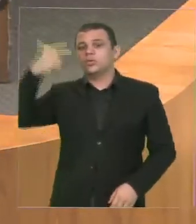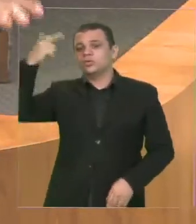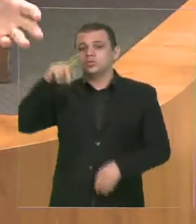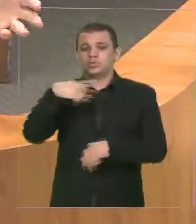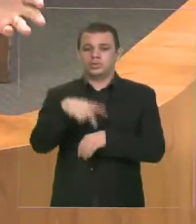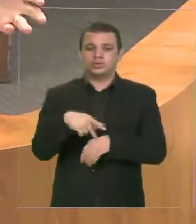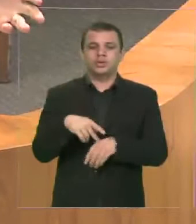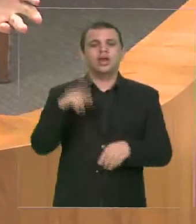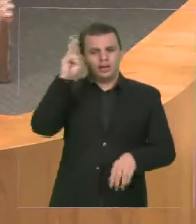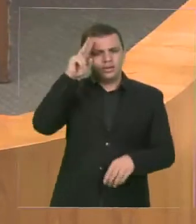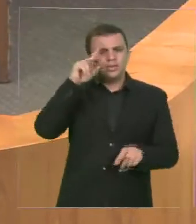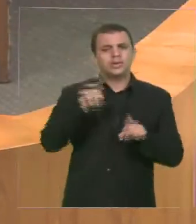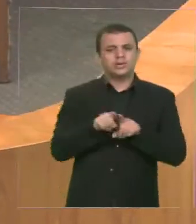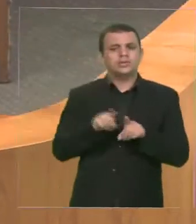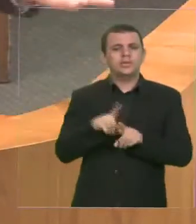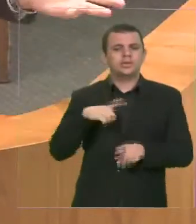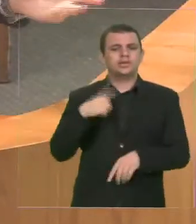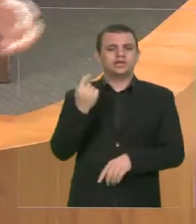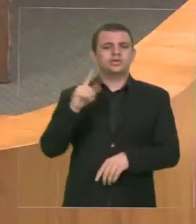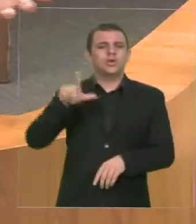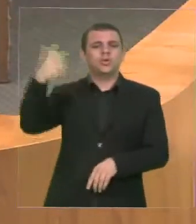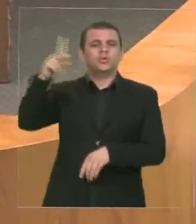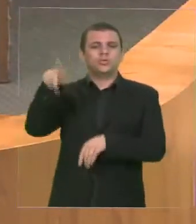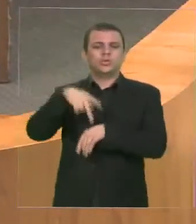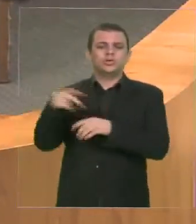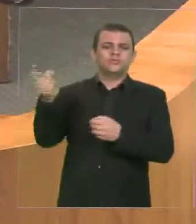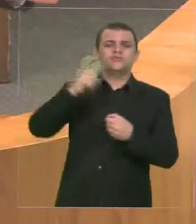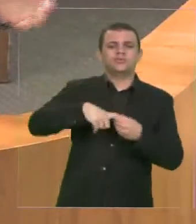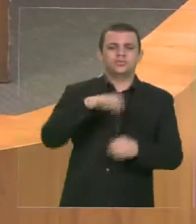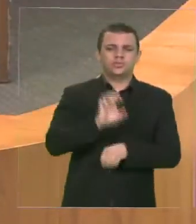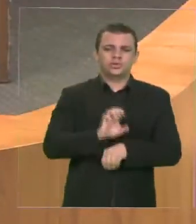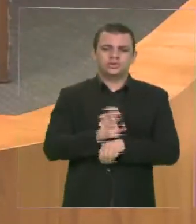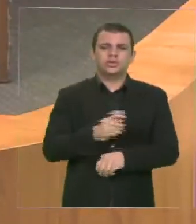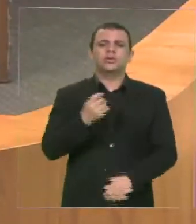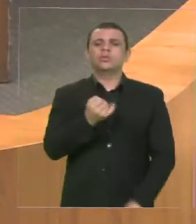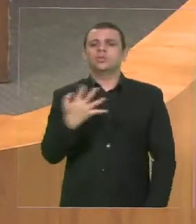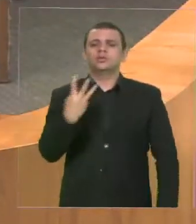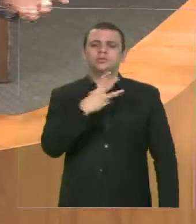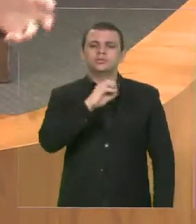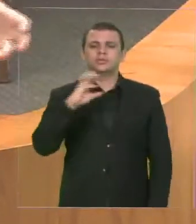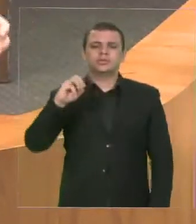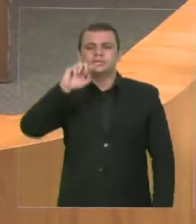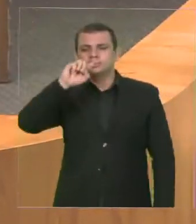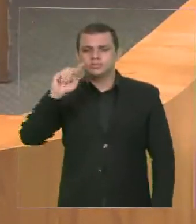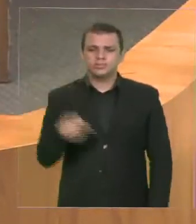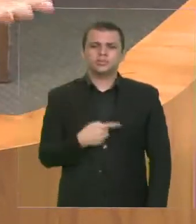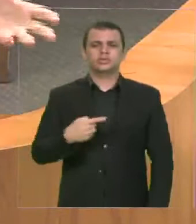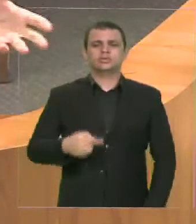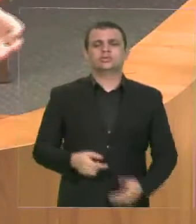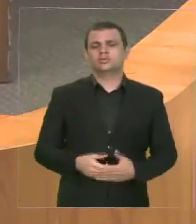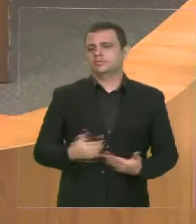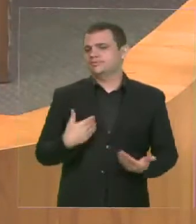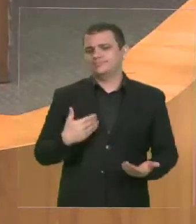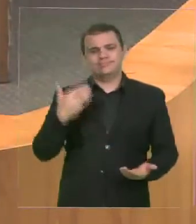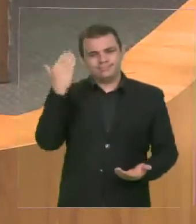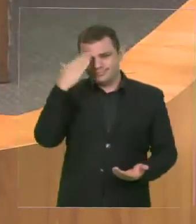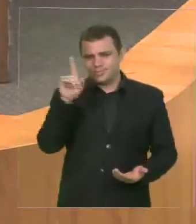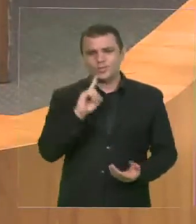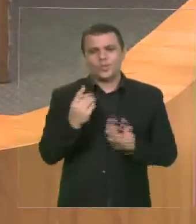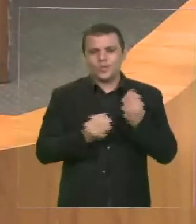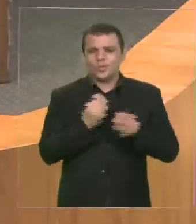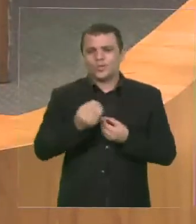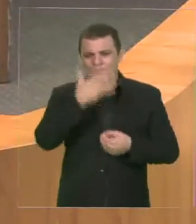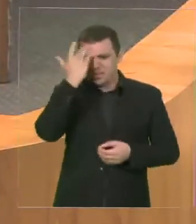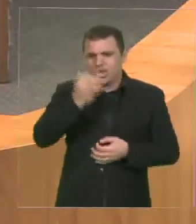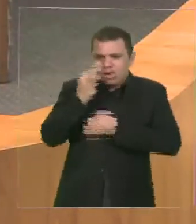o recurso da repatriação, 300 milhões. Eu não vejo como esse argumento do Marcelo está correto. Eu vejo isso